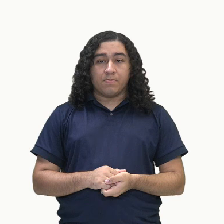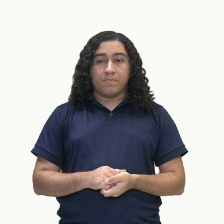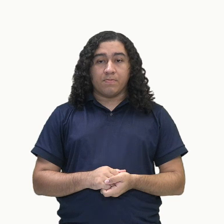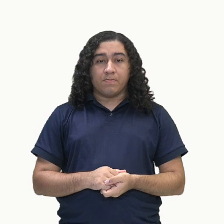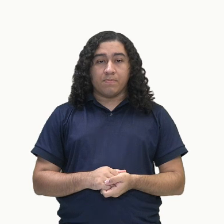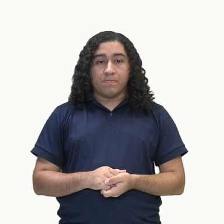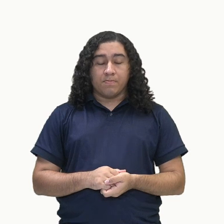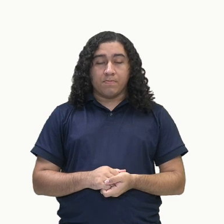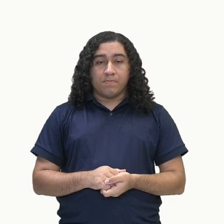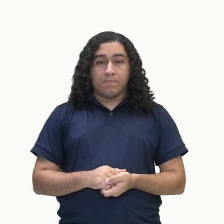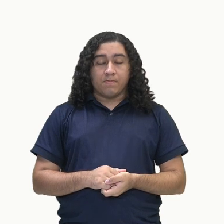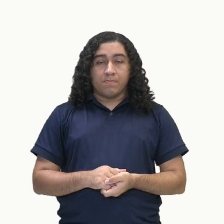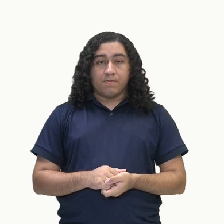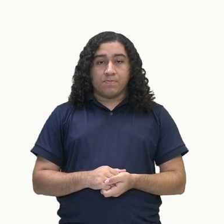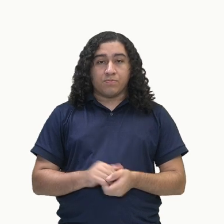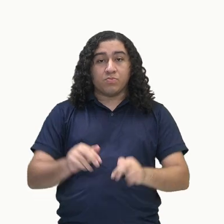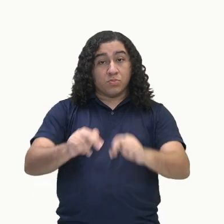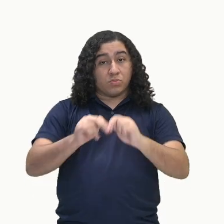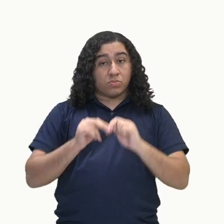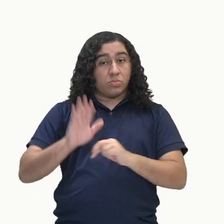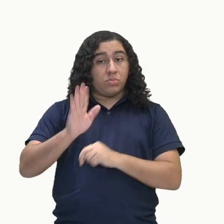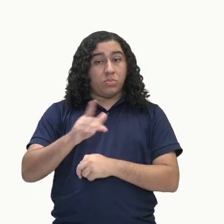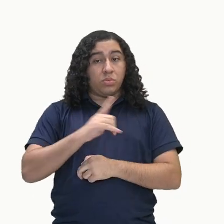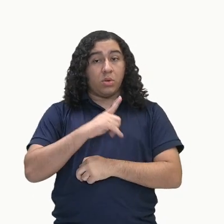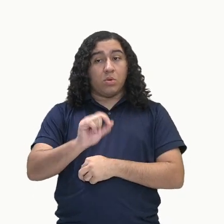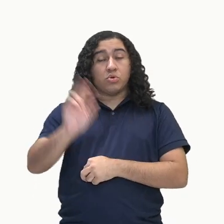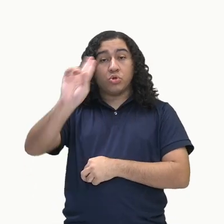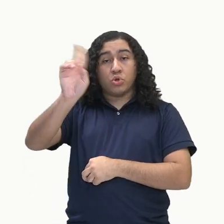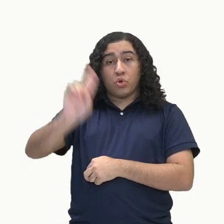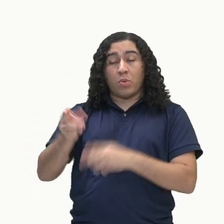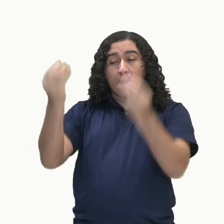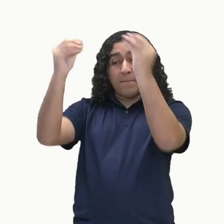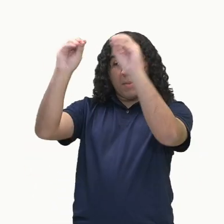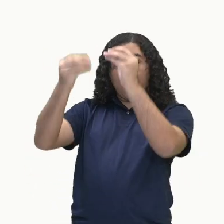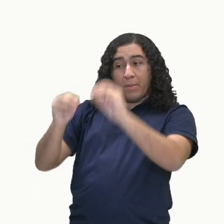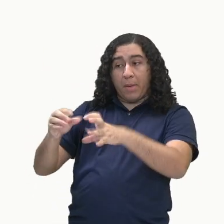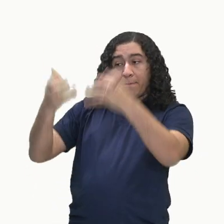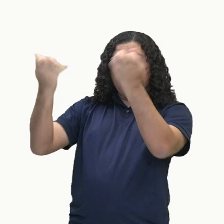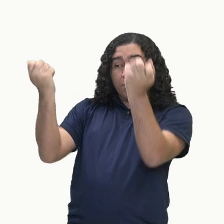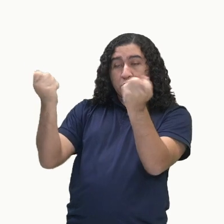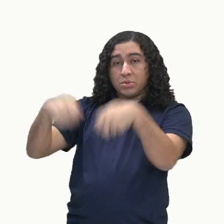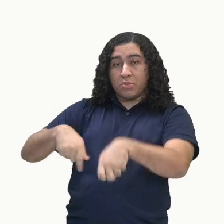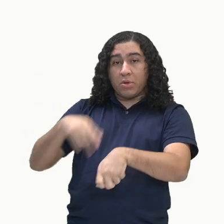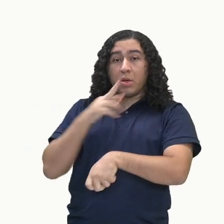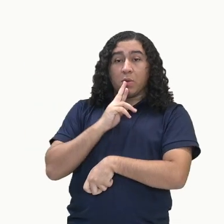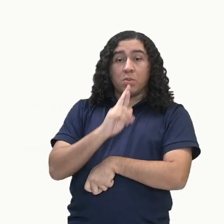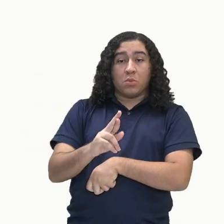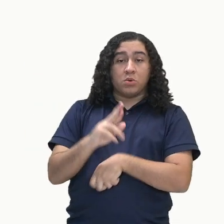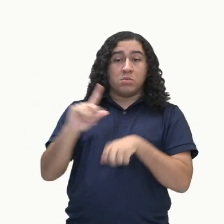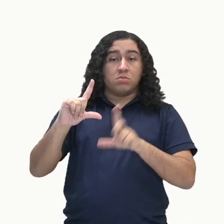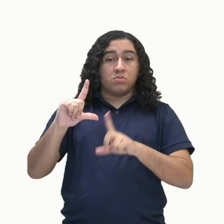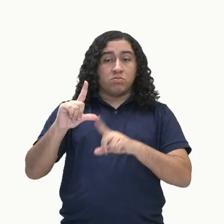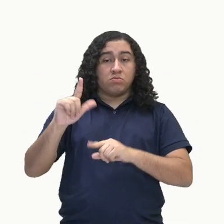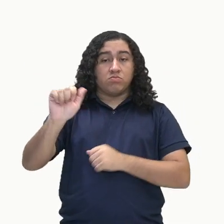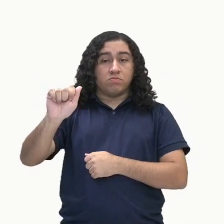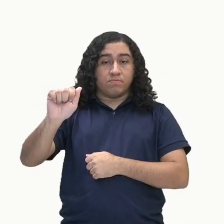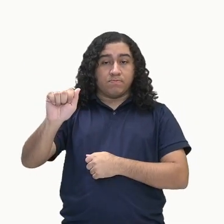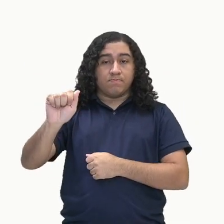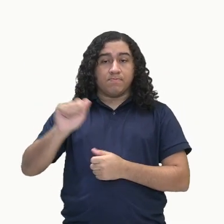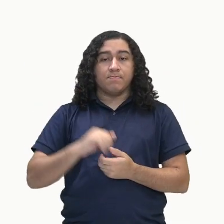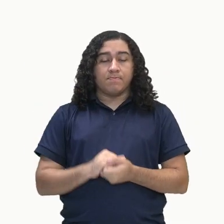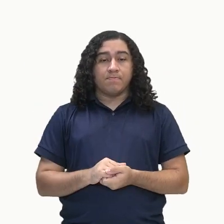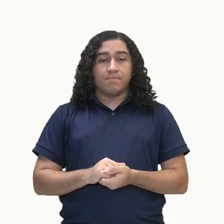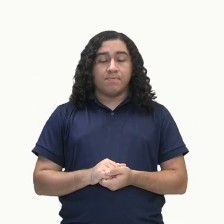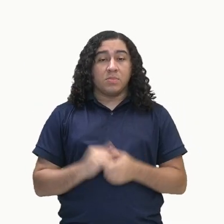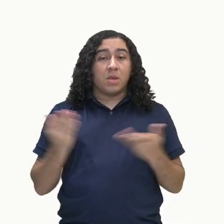E aí, assim, a gente conseguiu fazer aí a nossa classificação, que é a resposta aqui do nosso item A. Indo lá para o